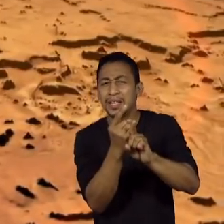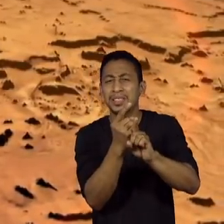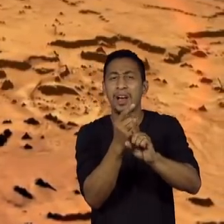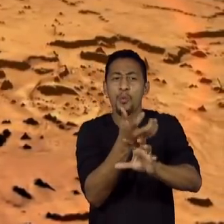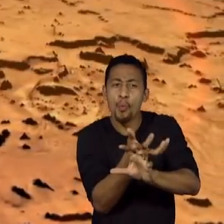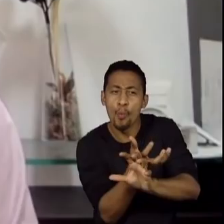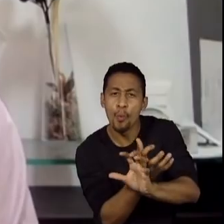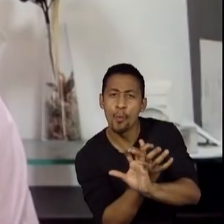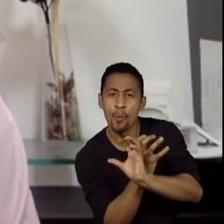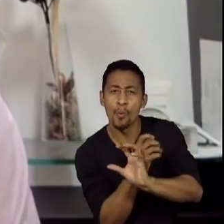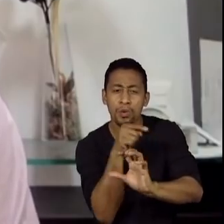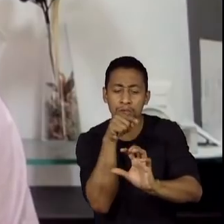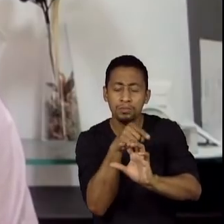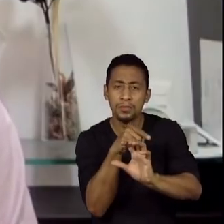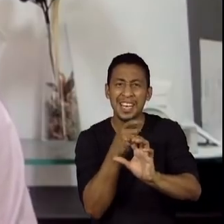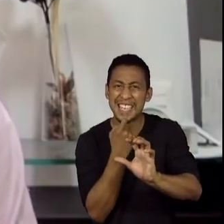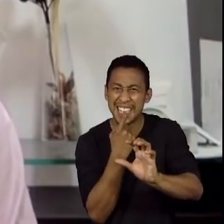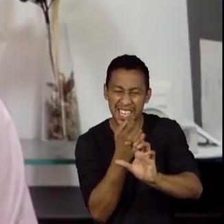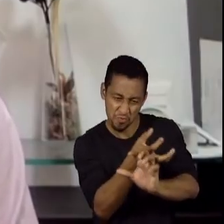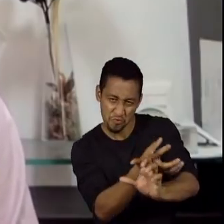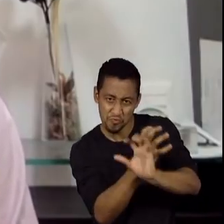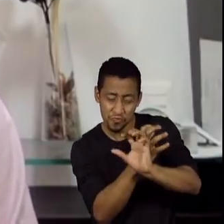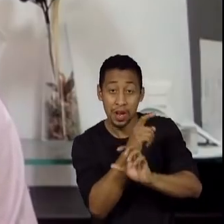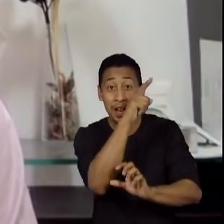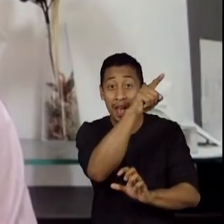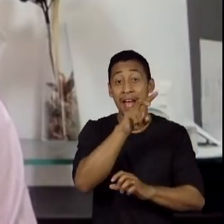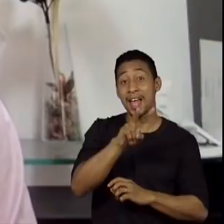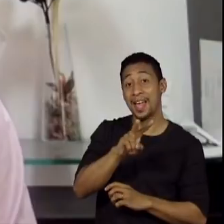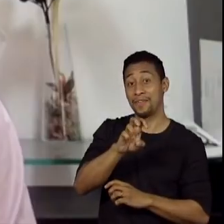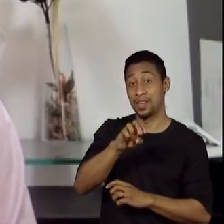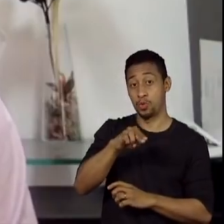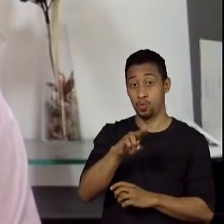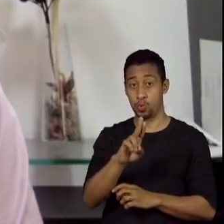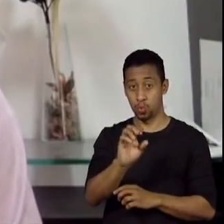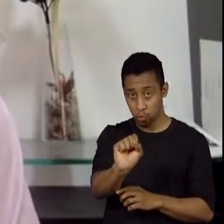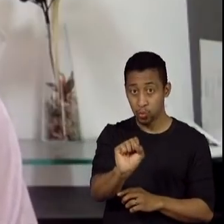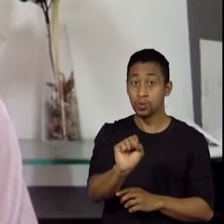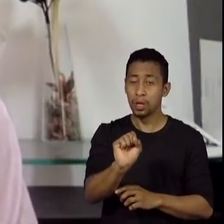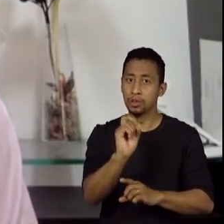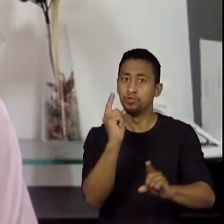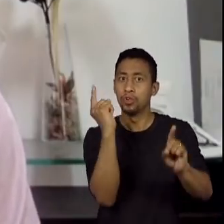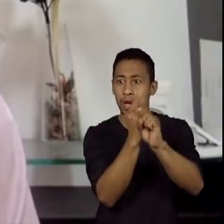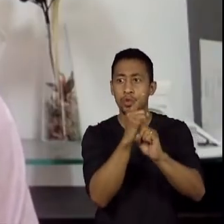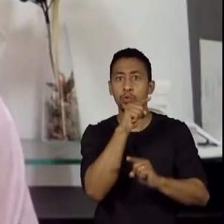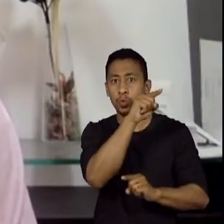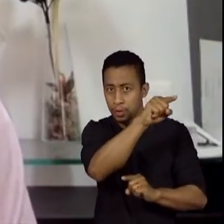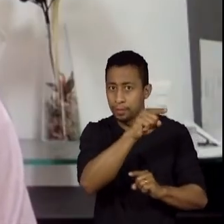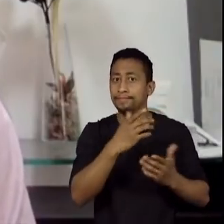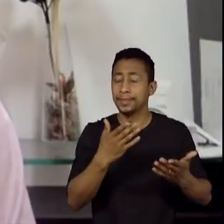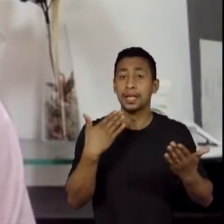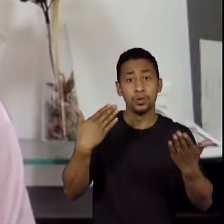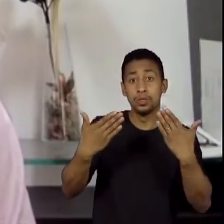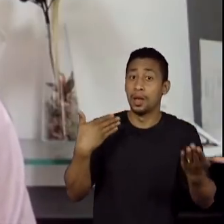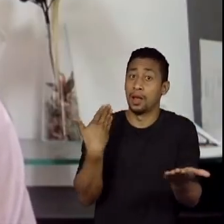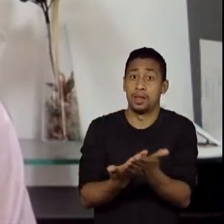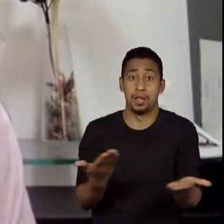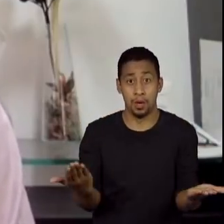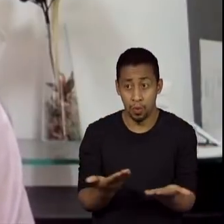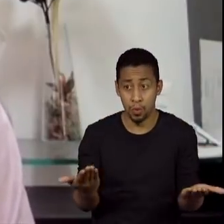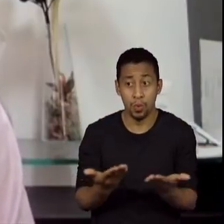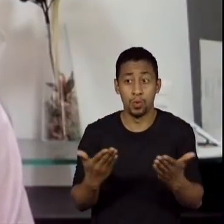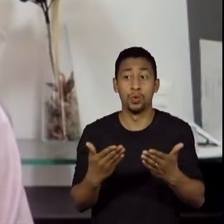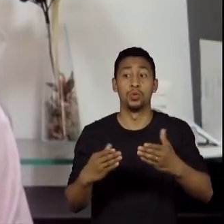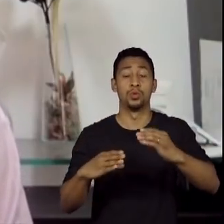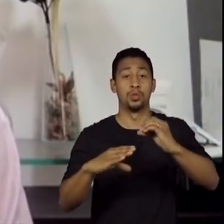Vênus, que foi notícia dos jornais alguns meses atrás também, mas ela está em discussão até hoje, não é certeza que tenha